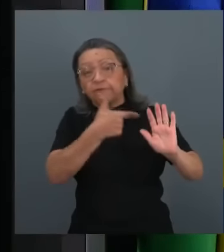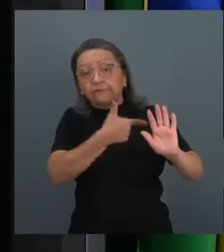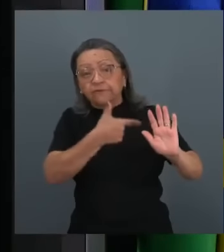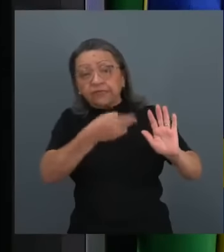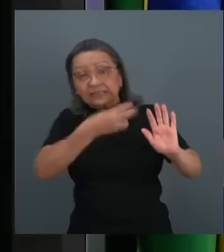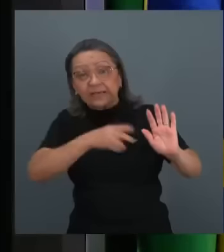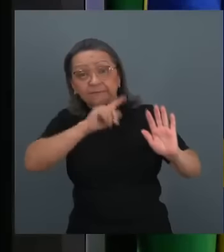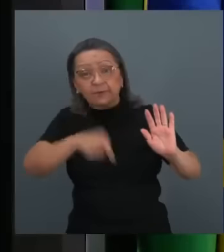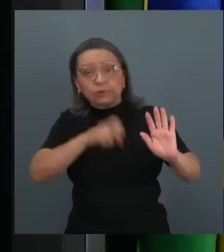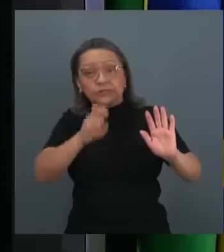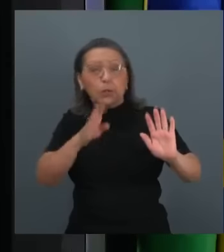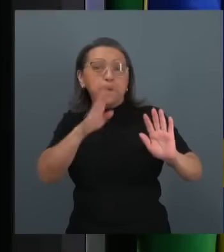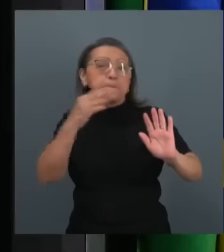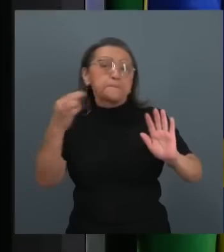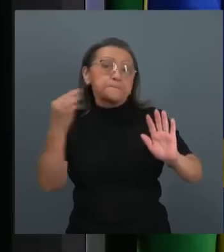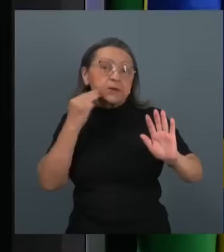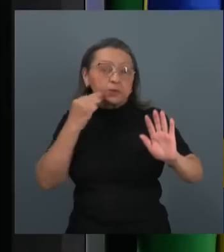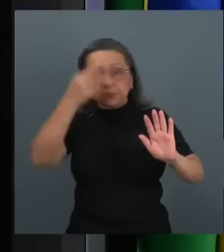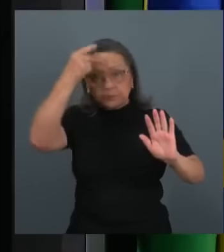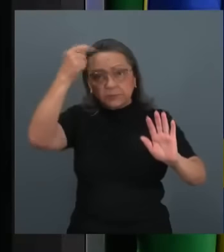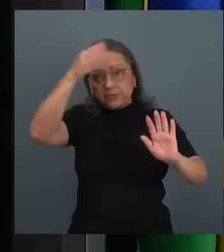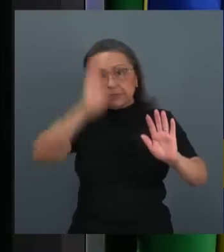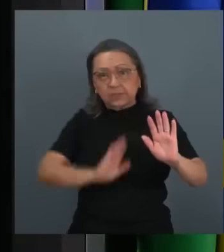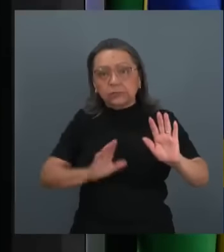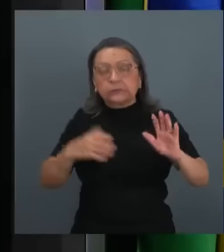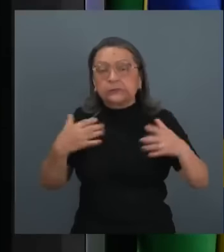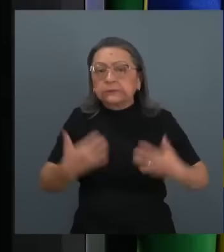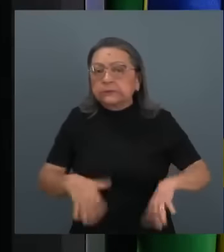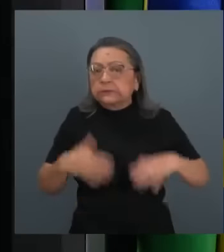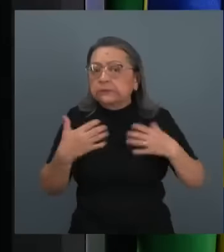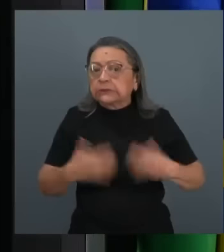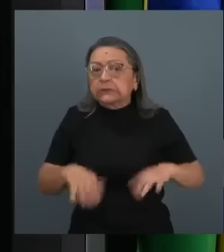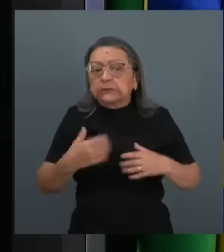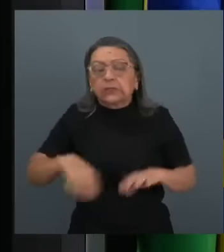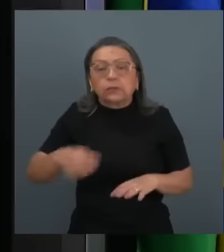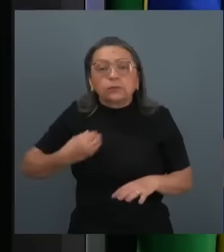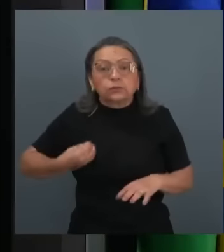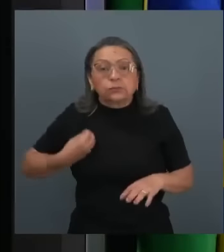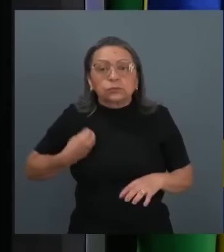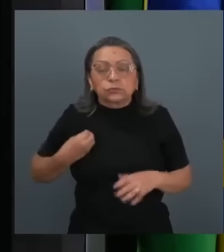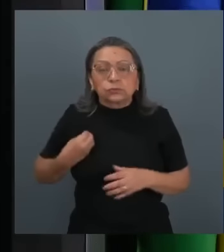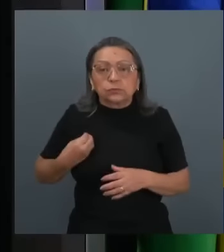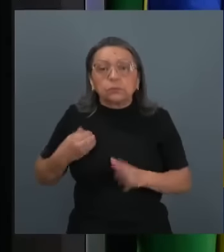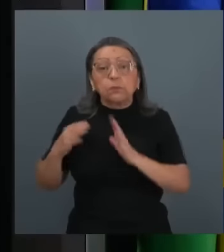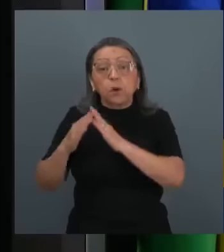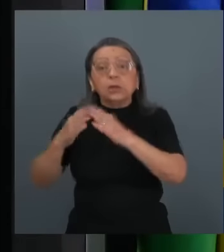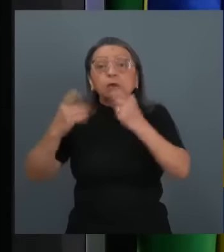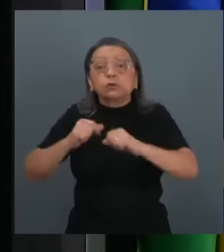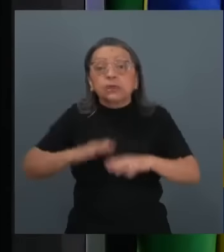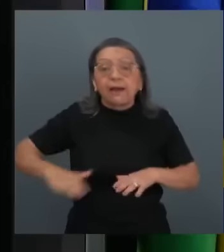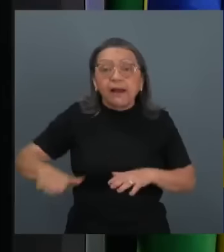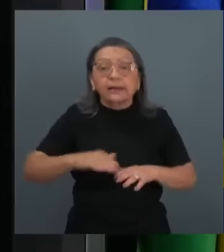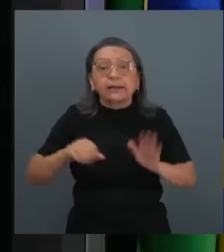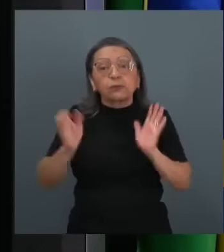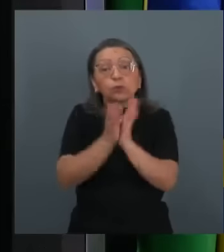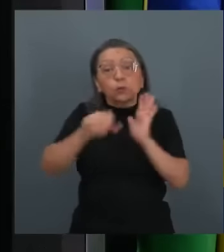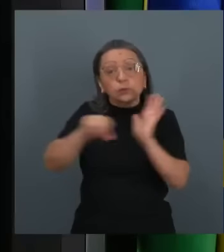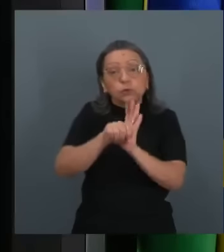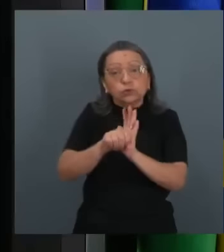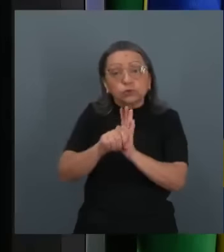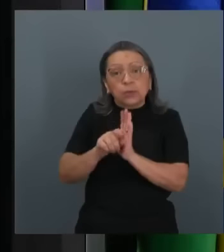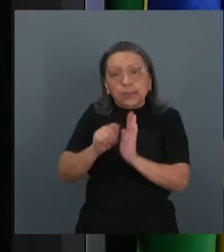23,5 milhões de brasileiros vivendo em áreas dominadas pelas facções. Já estima-se que esse número chega a